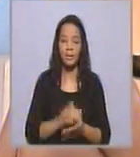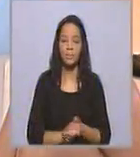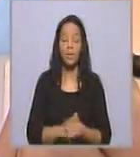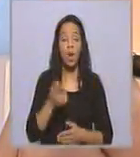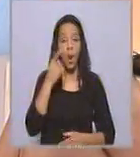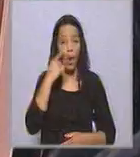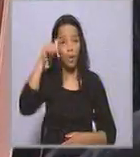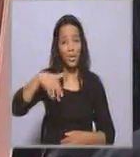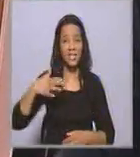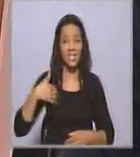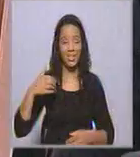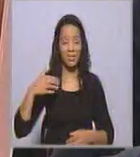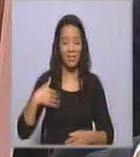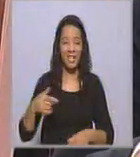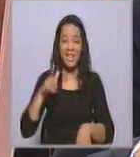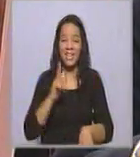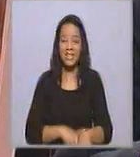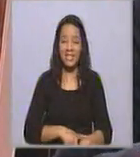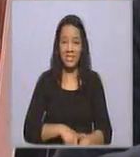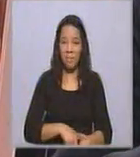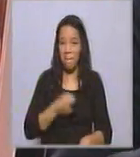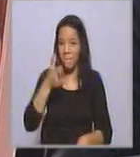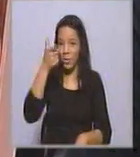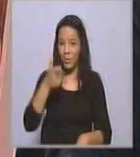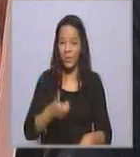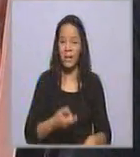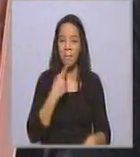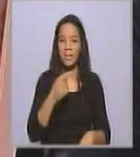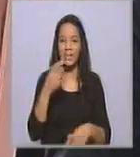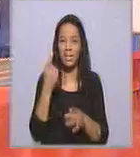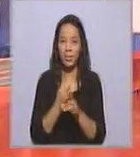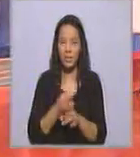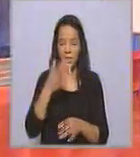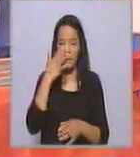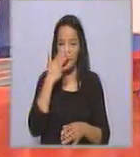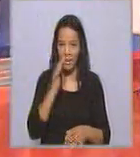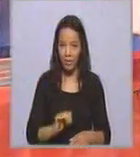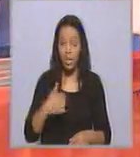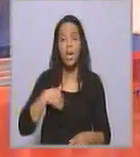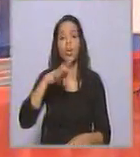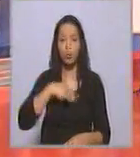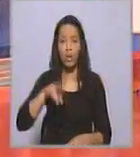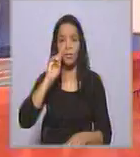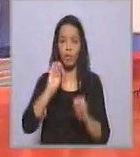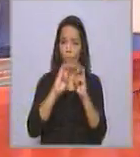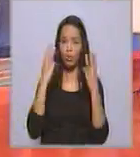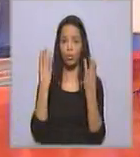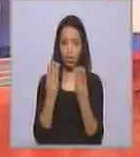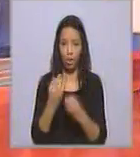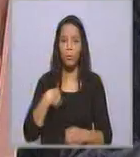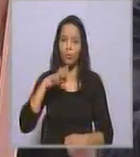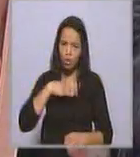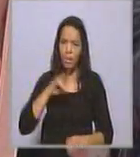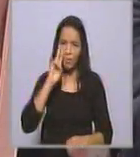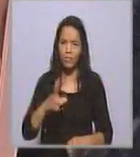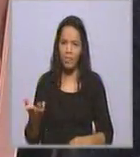que vale sexta-feira, não temos muito mais tempo para fazer as neiras. Aula! E eu gostava de vos ver lá num dos workshops. Exatamente. Ah, e a Marta que